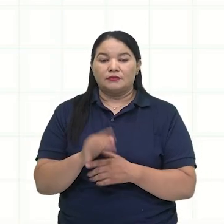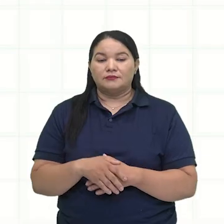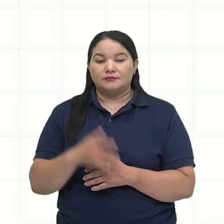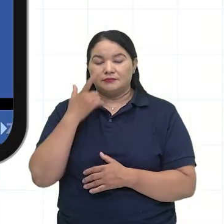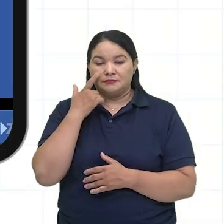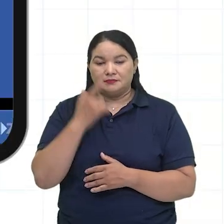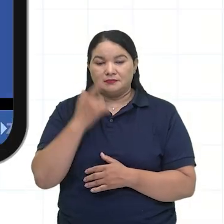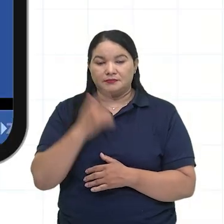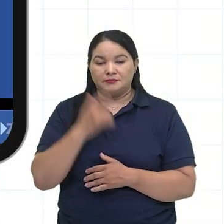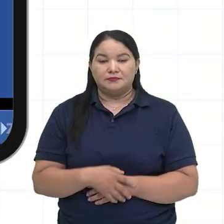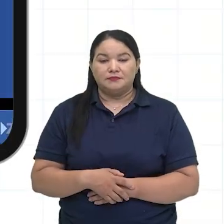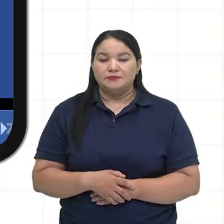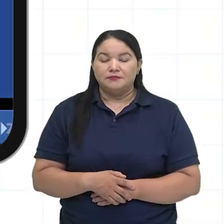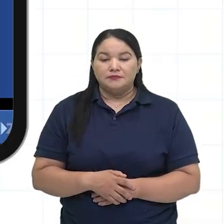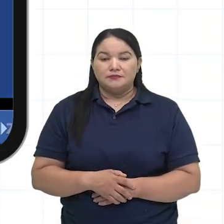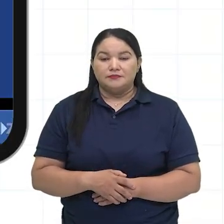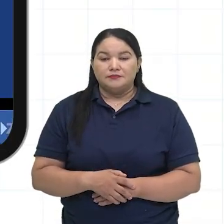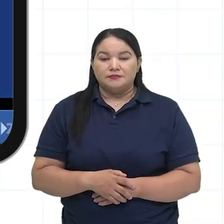aí.